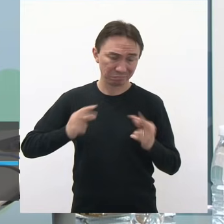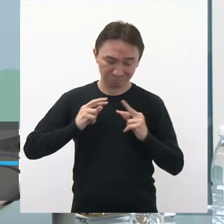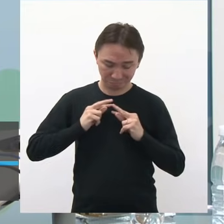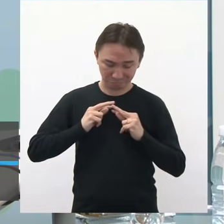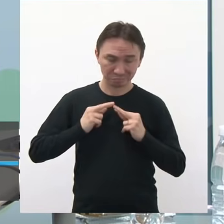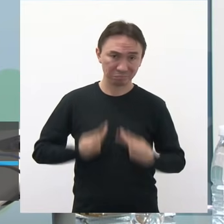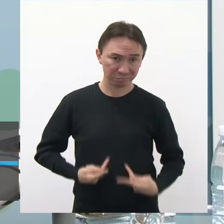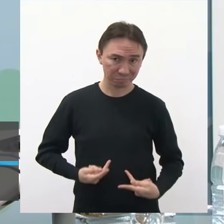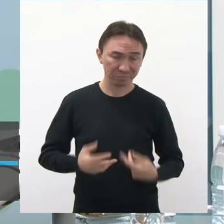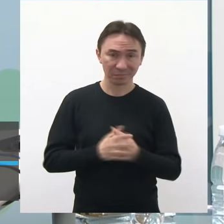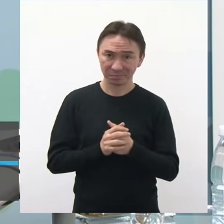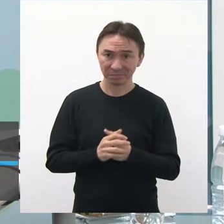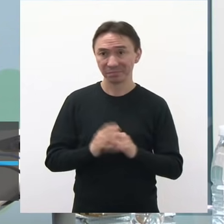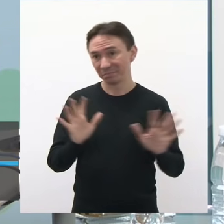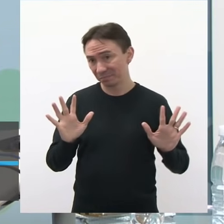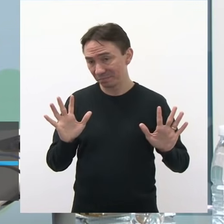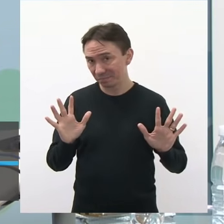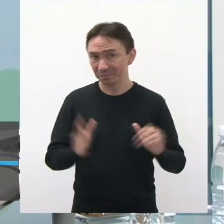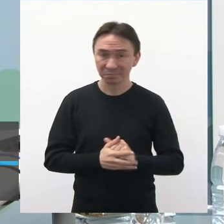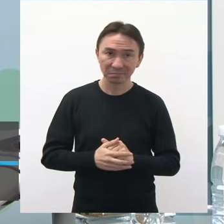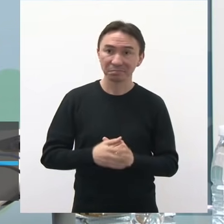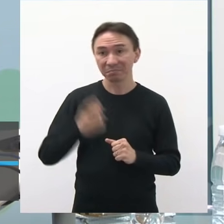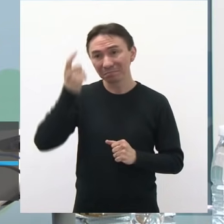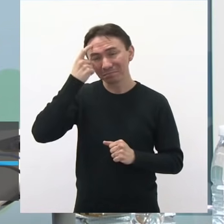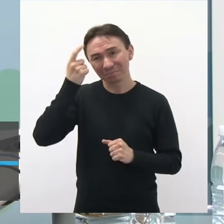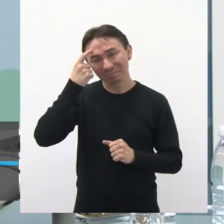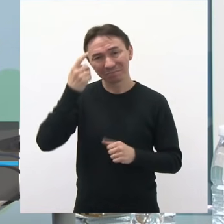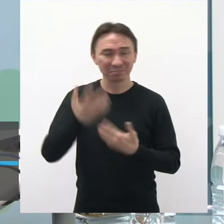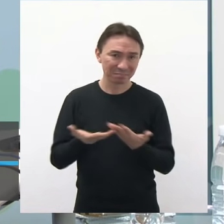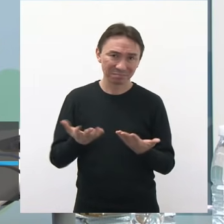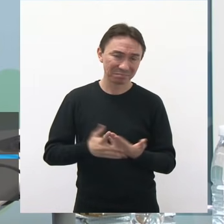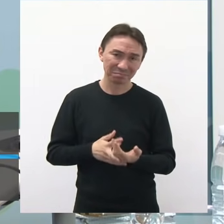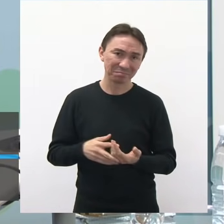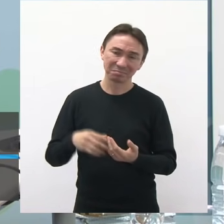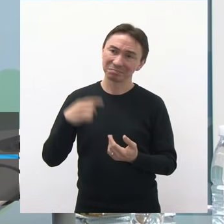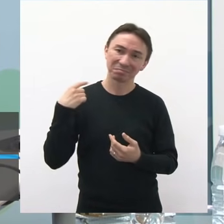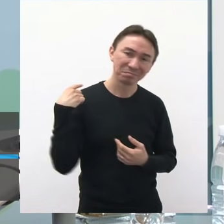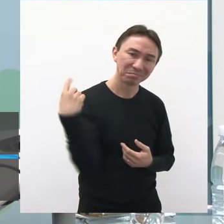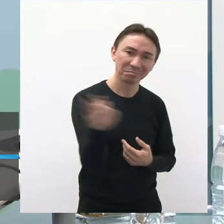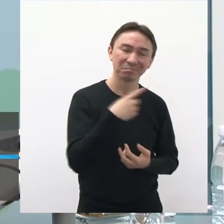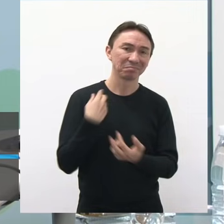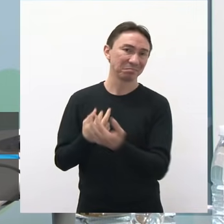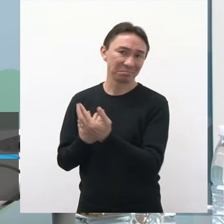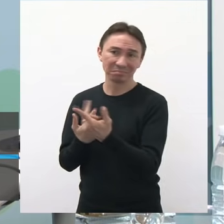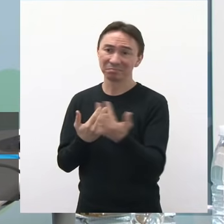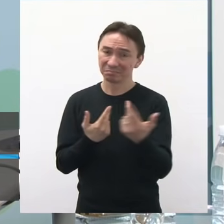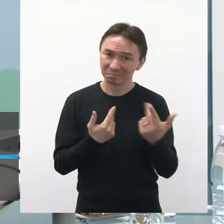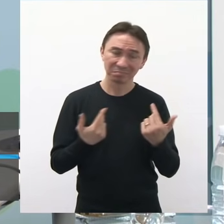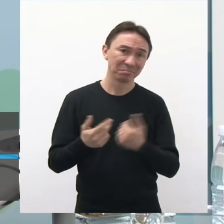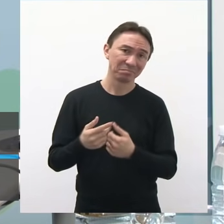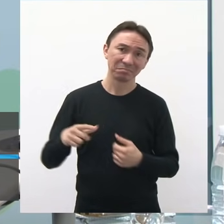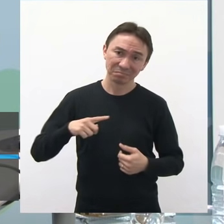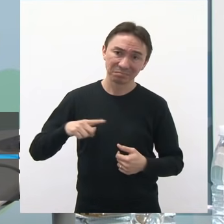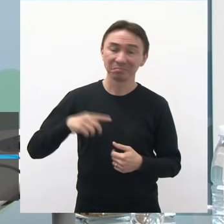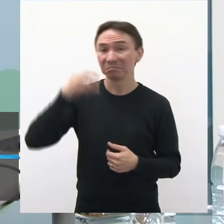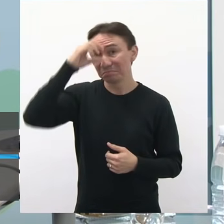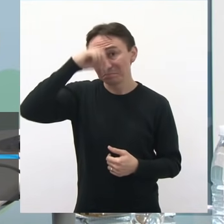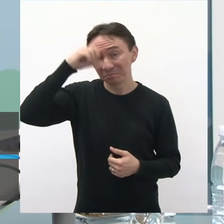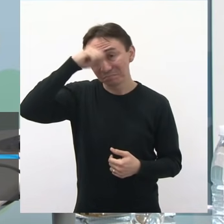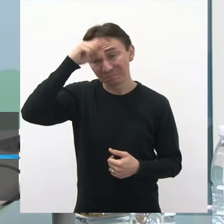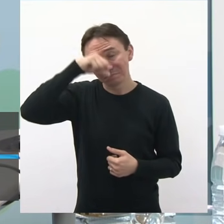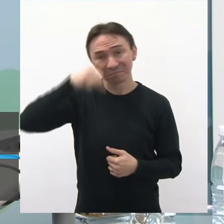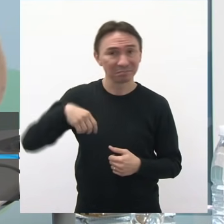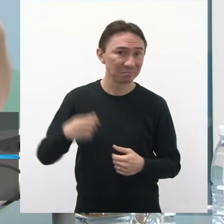aí, entendendo assim, olha, eu tô, como todos nós, né? Sou um ser humano Isso. que está em constante aprendizado, que está em